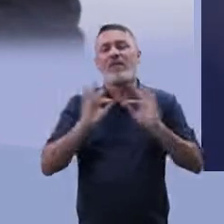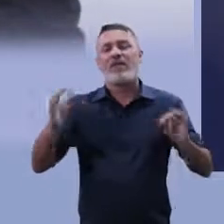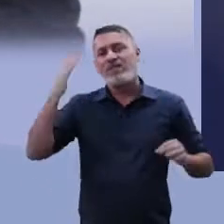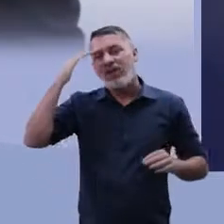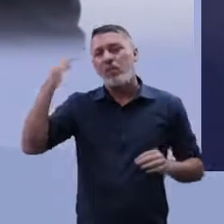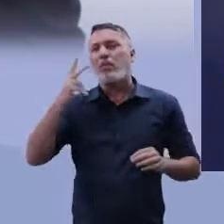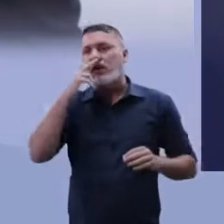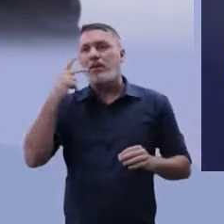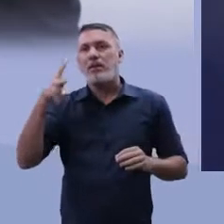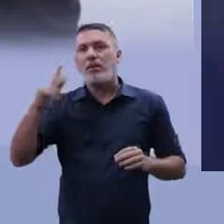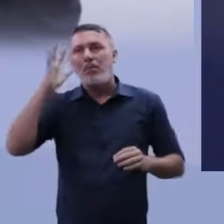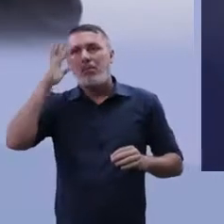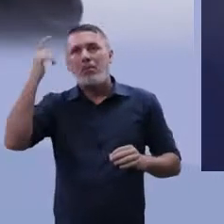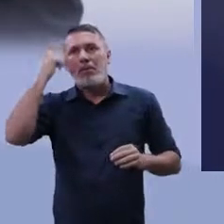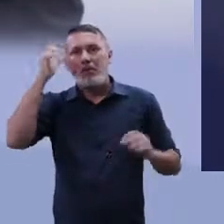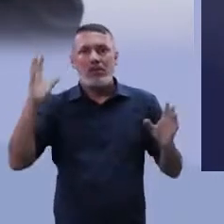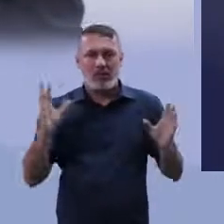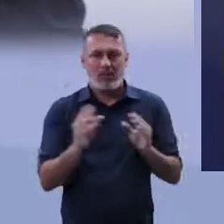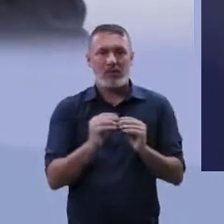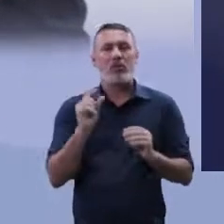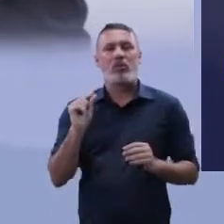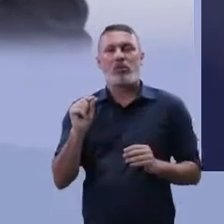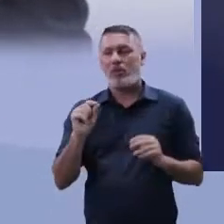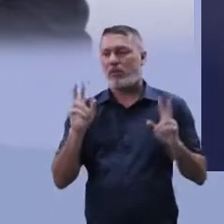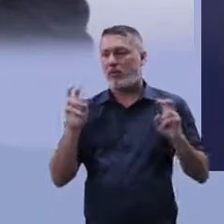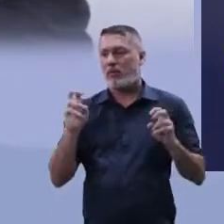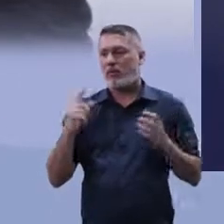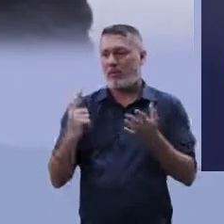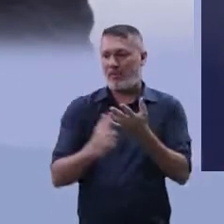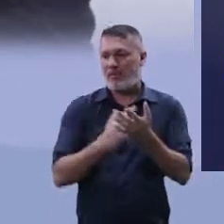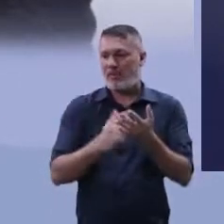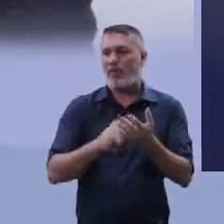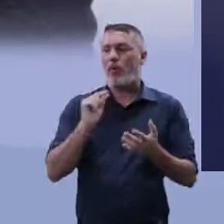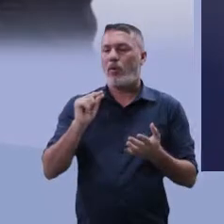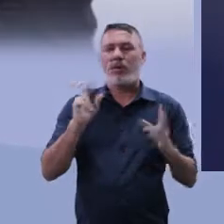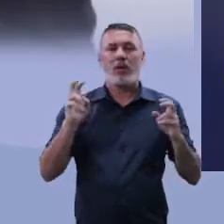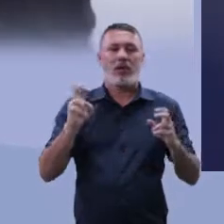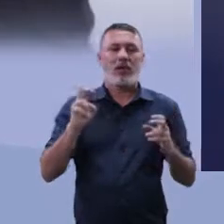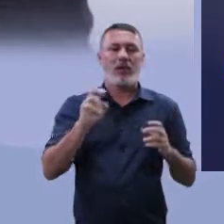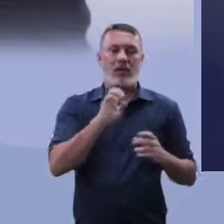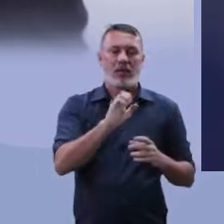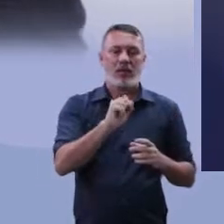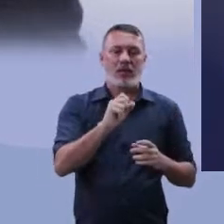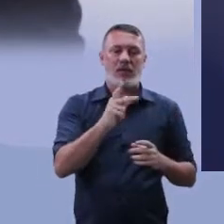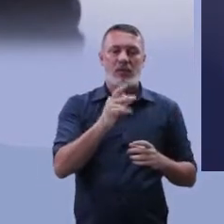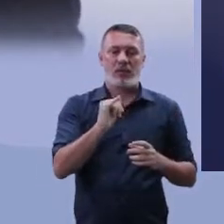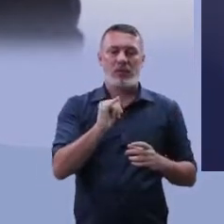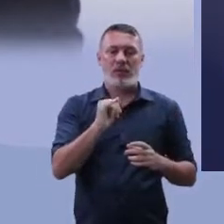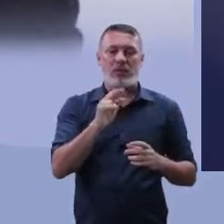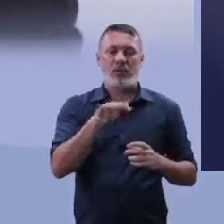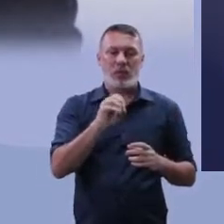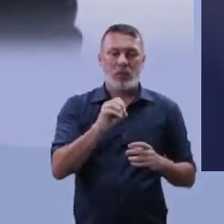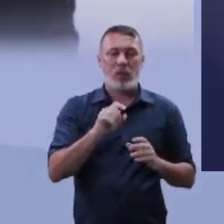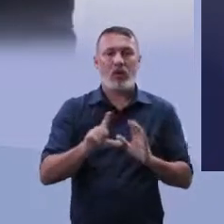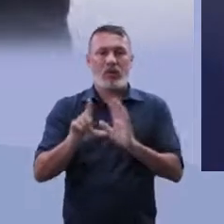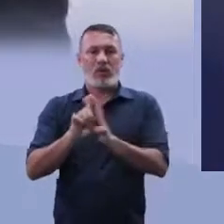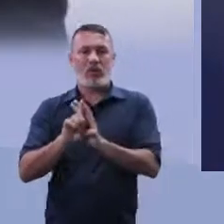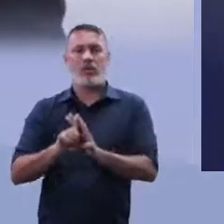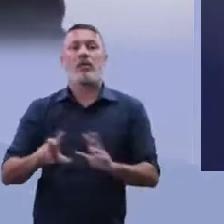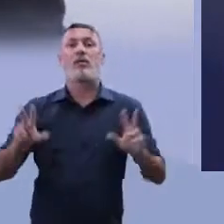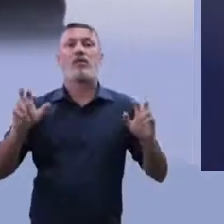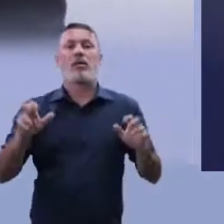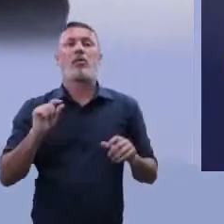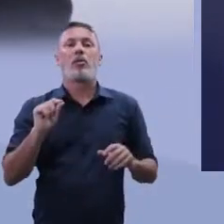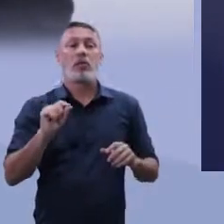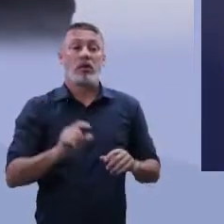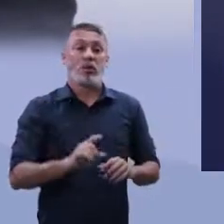muito que resume um pouco essa obra dele, a principal obra chamada O Espírito das Leis, é que só o poder controla o